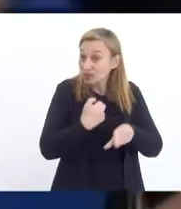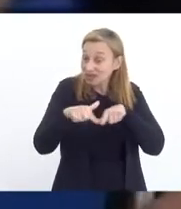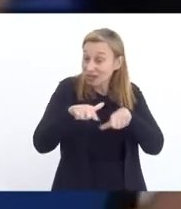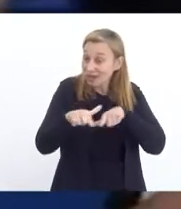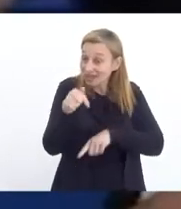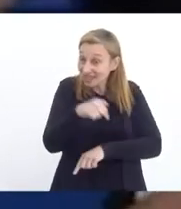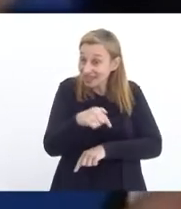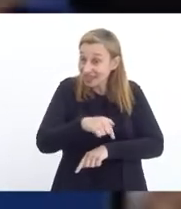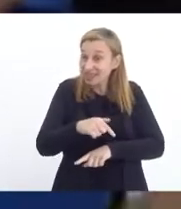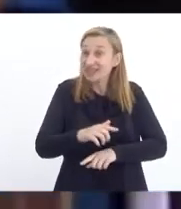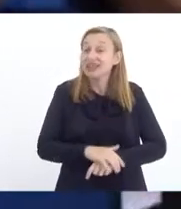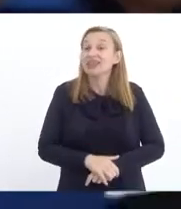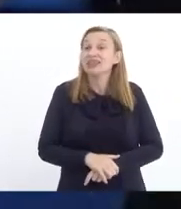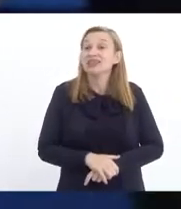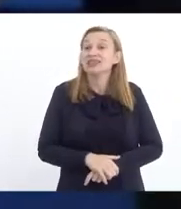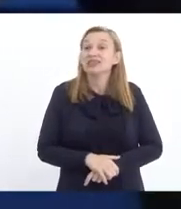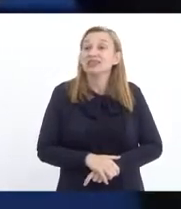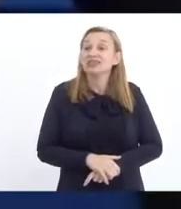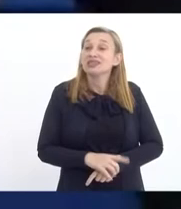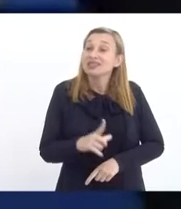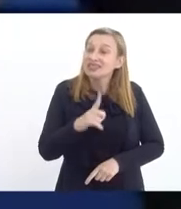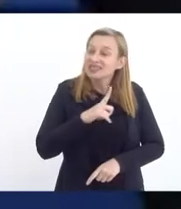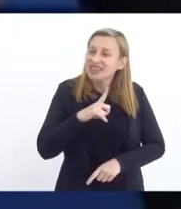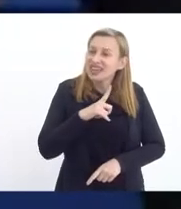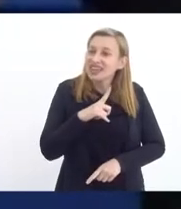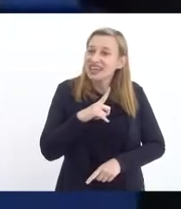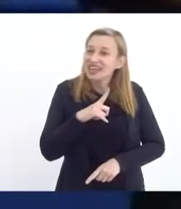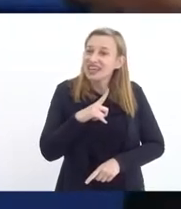aqui. E a gente tem